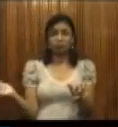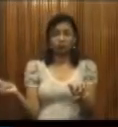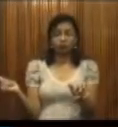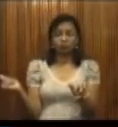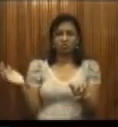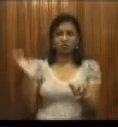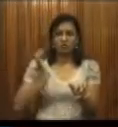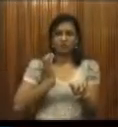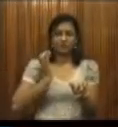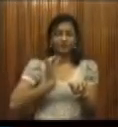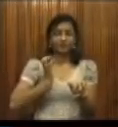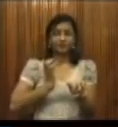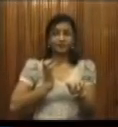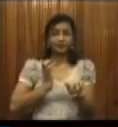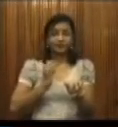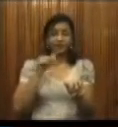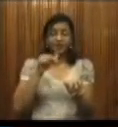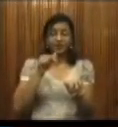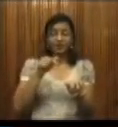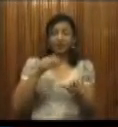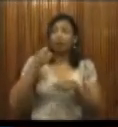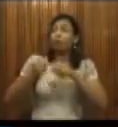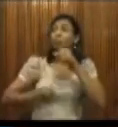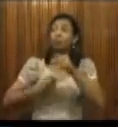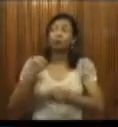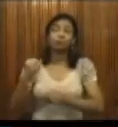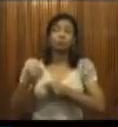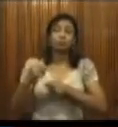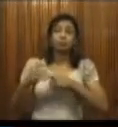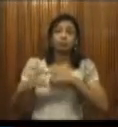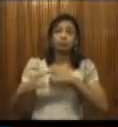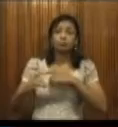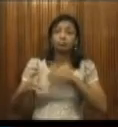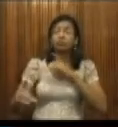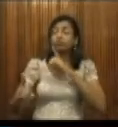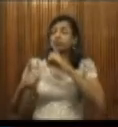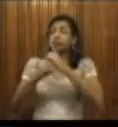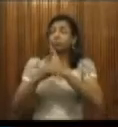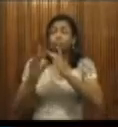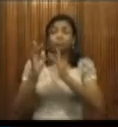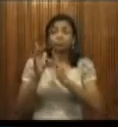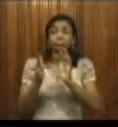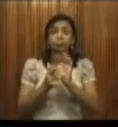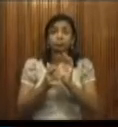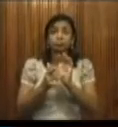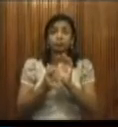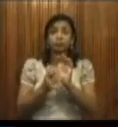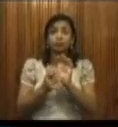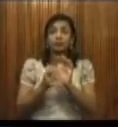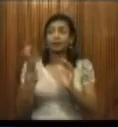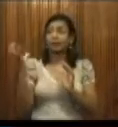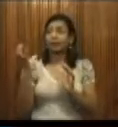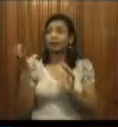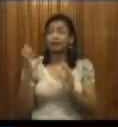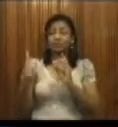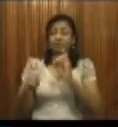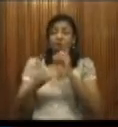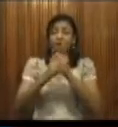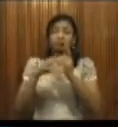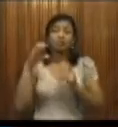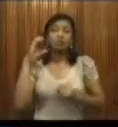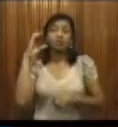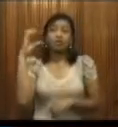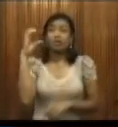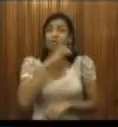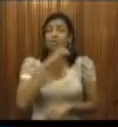homem riquíssimo, ele está correndo a Jesus. Ele vai até Jesus num senso de urgência. Ele corre